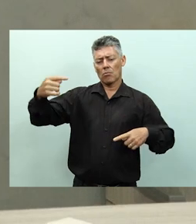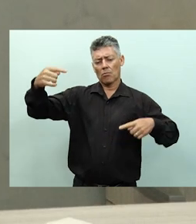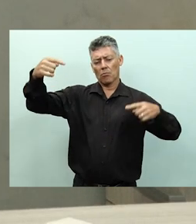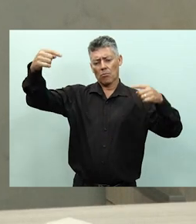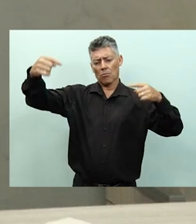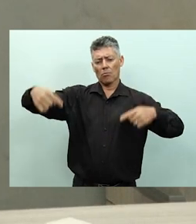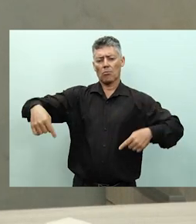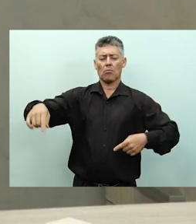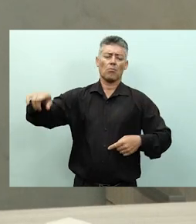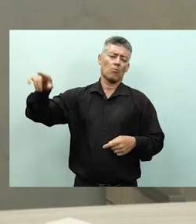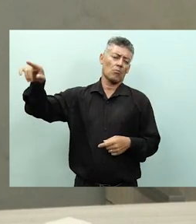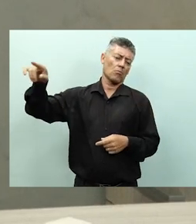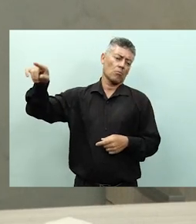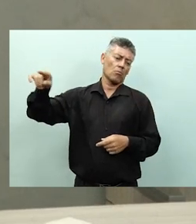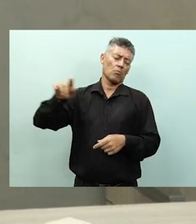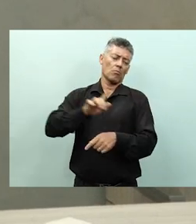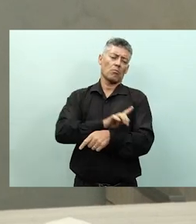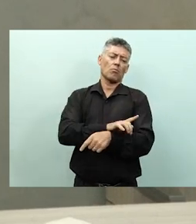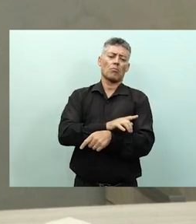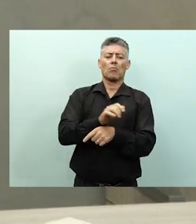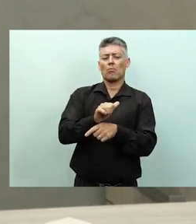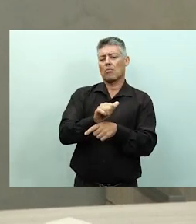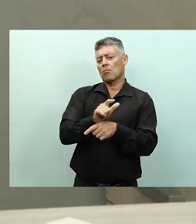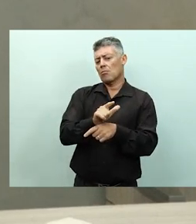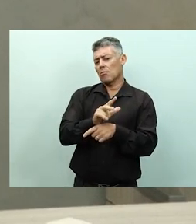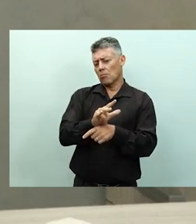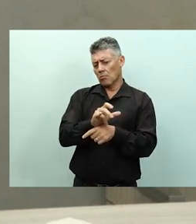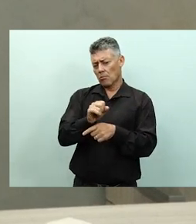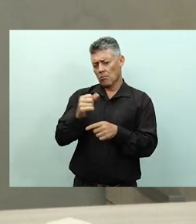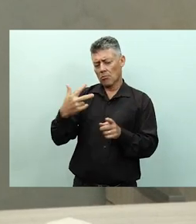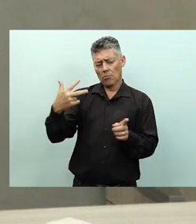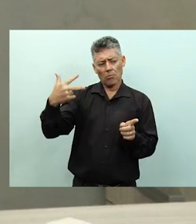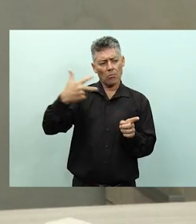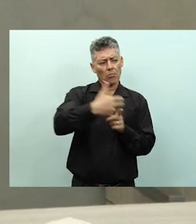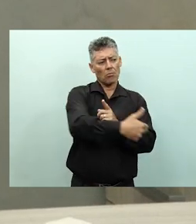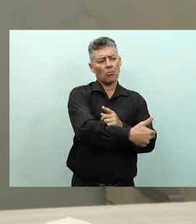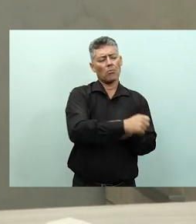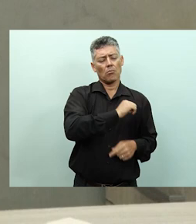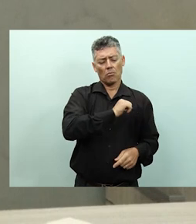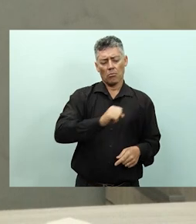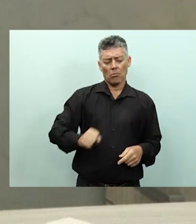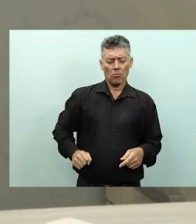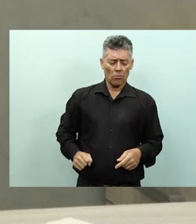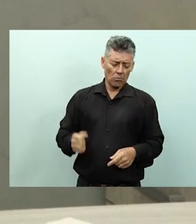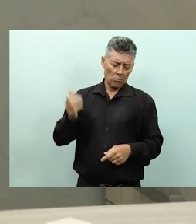sido um adversário mais contundente dela, que foi Garibaldi Alves. Garibaldi dessa vez ganha